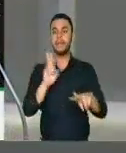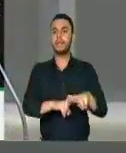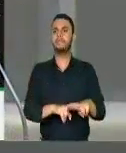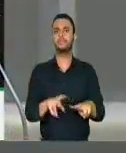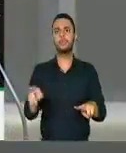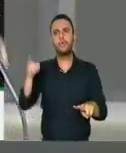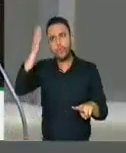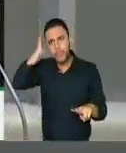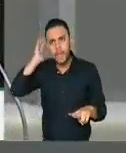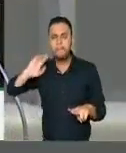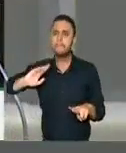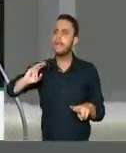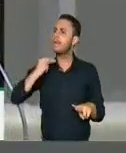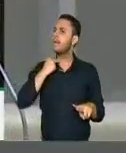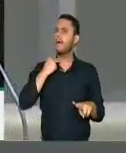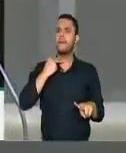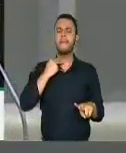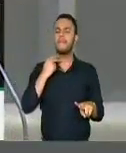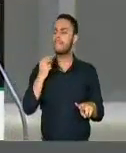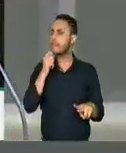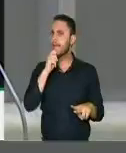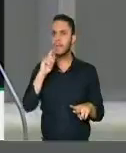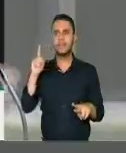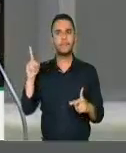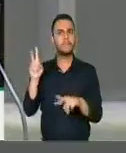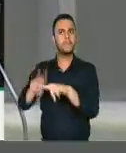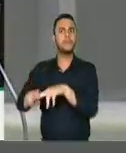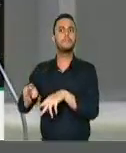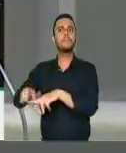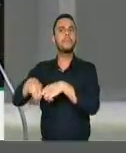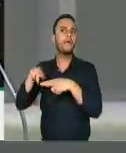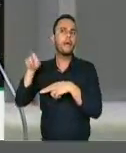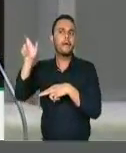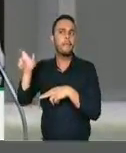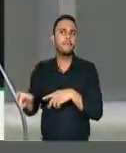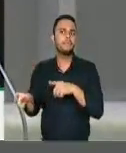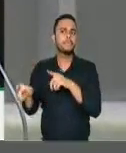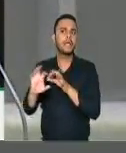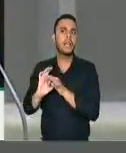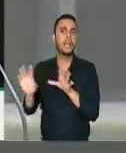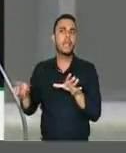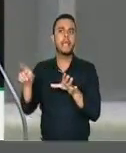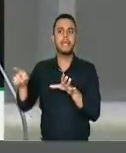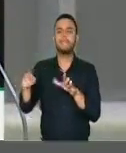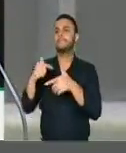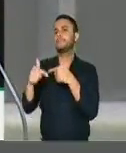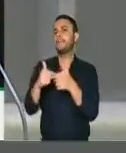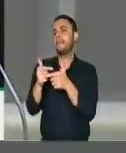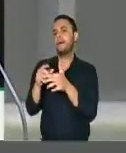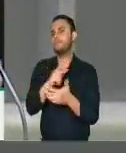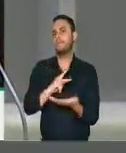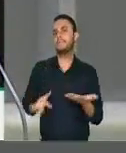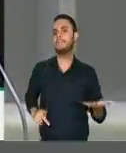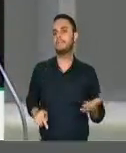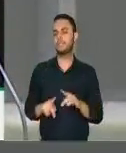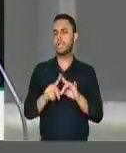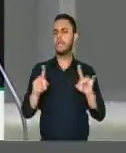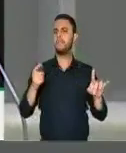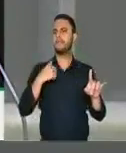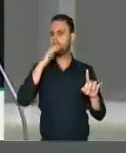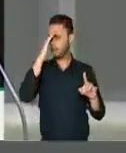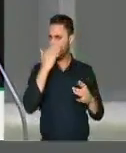está preso por gozar da imunidade do cargo. Confio que a maioria da